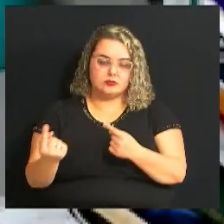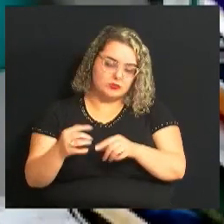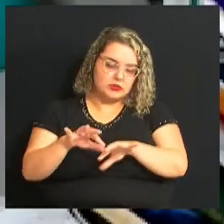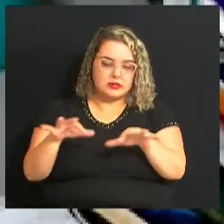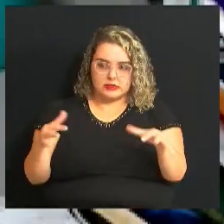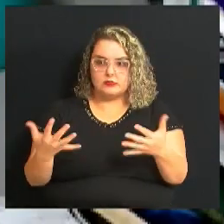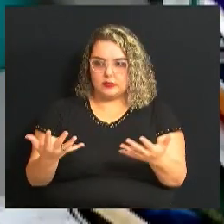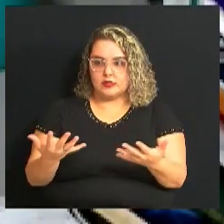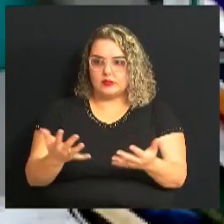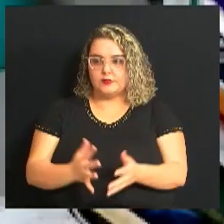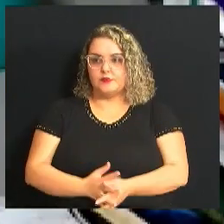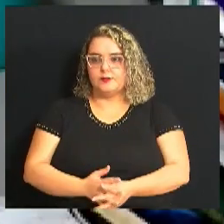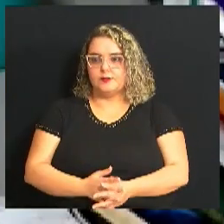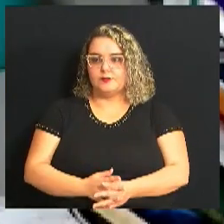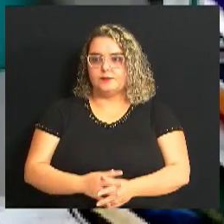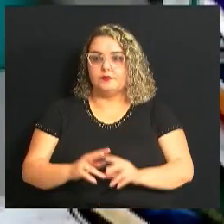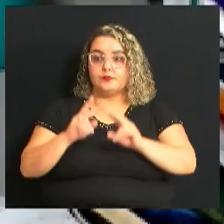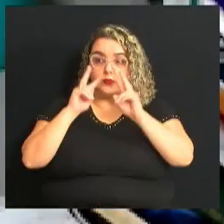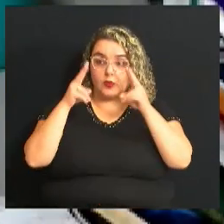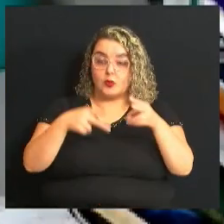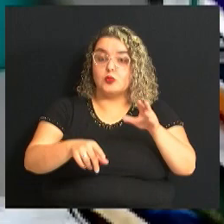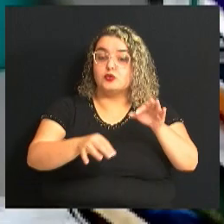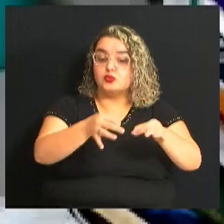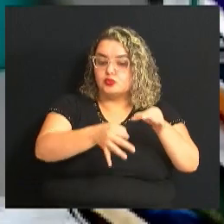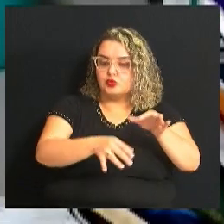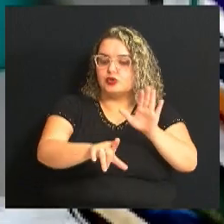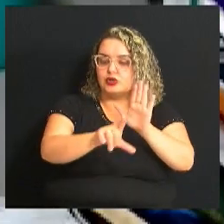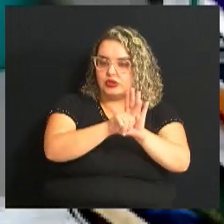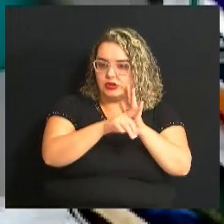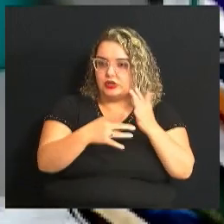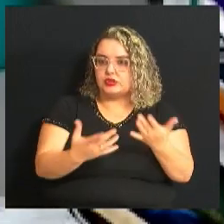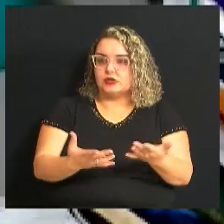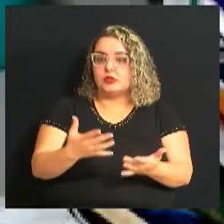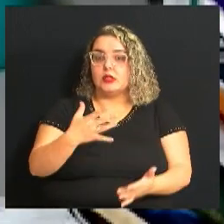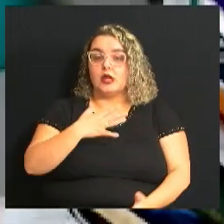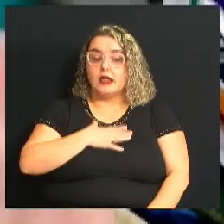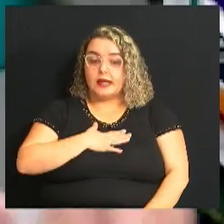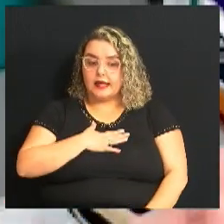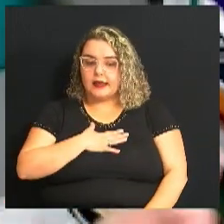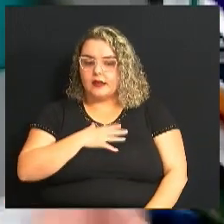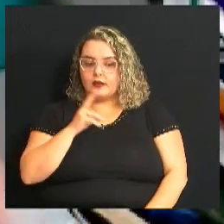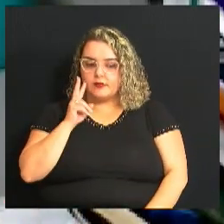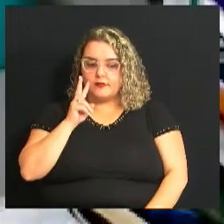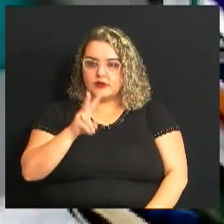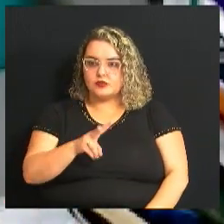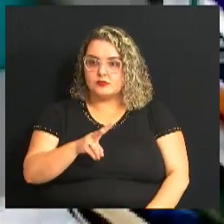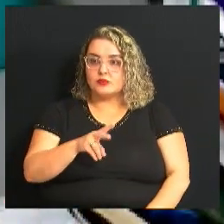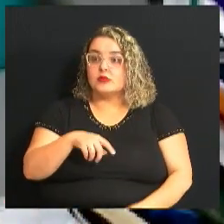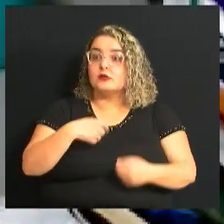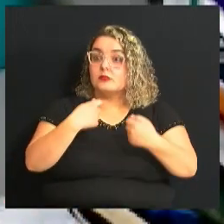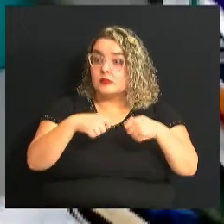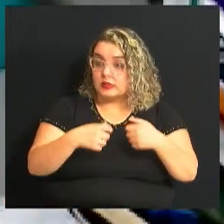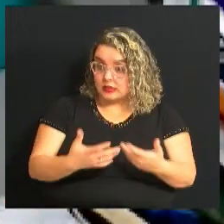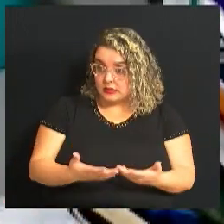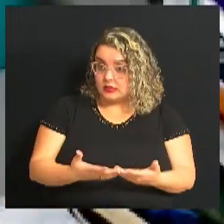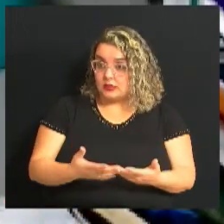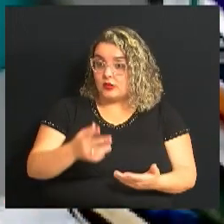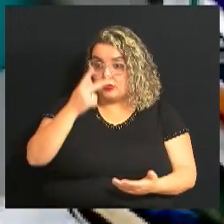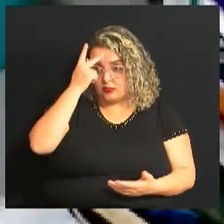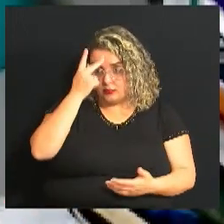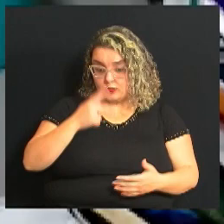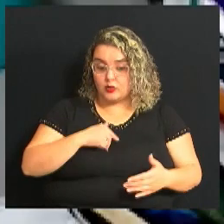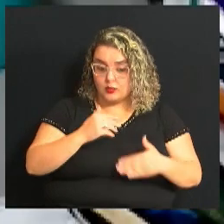separações. Do ponto de vista legal, jurídico, eu vejo que isso era uma necessidade que, inclusive, o próprio